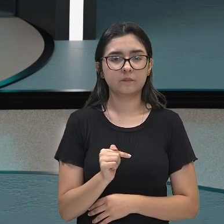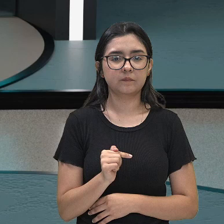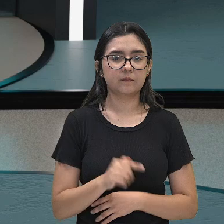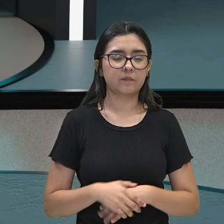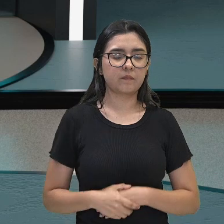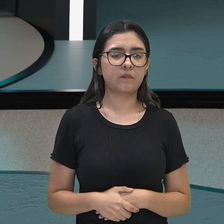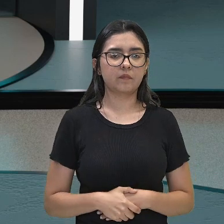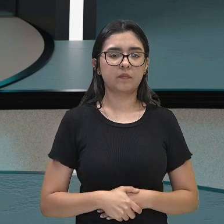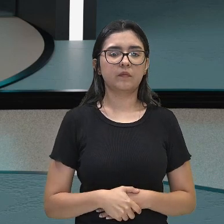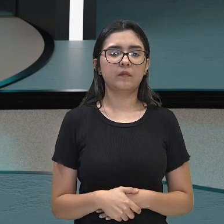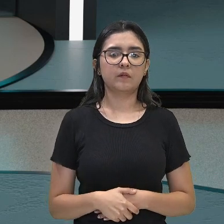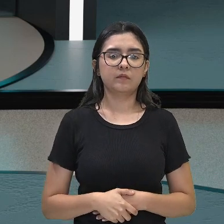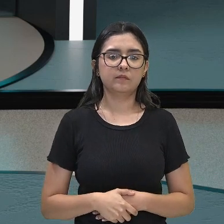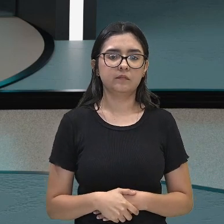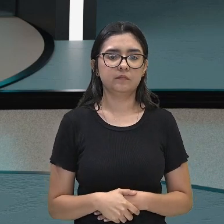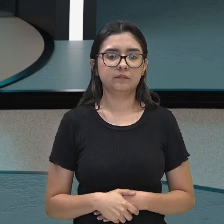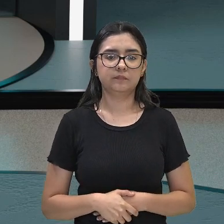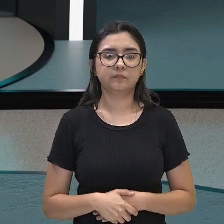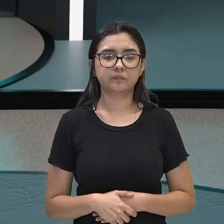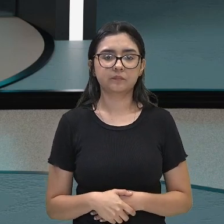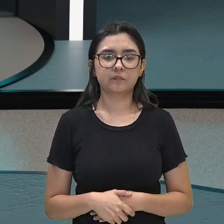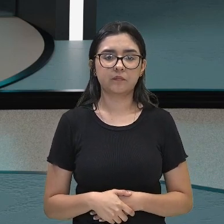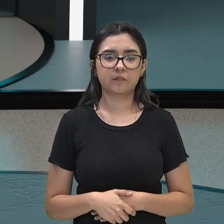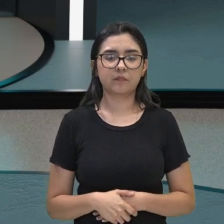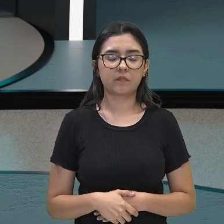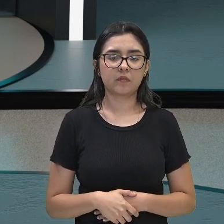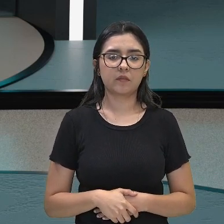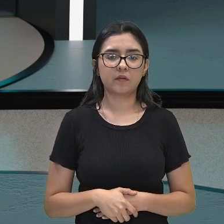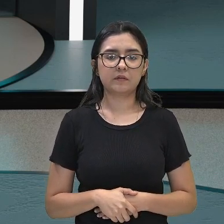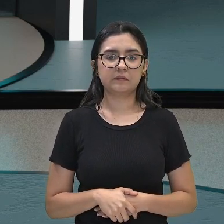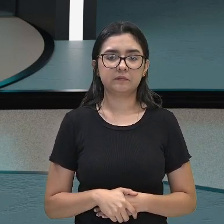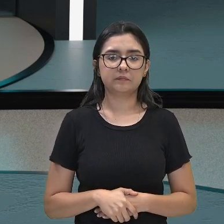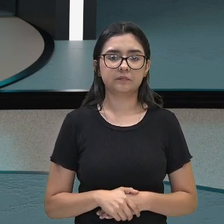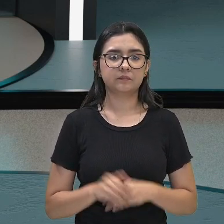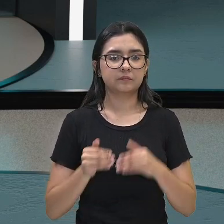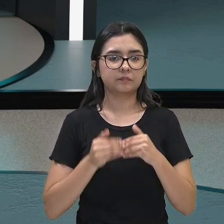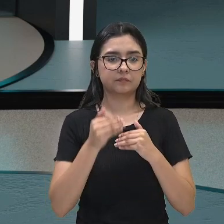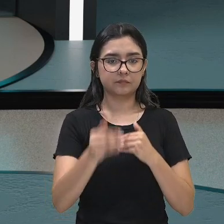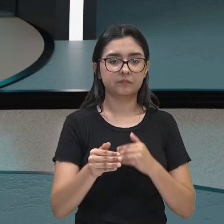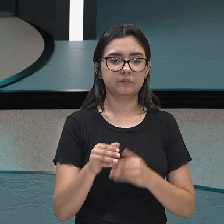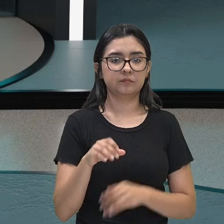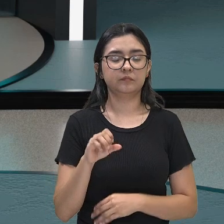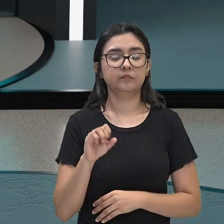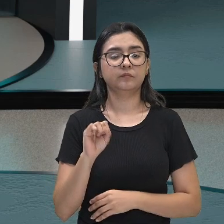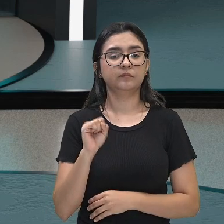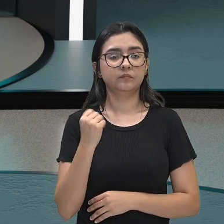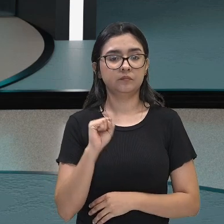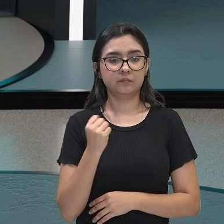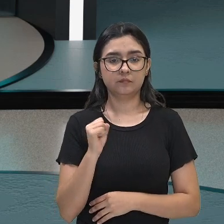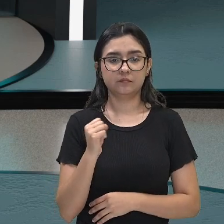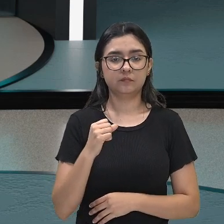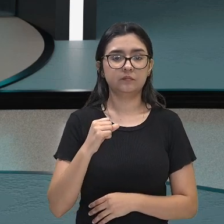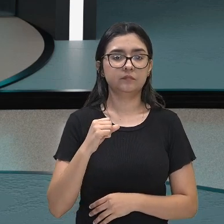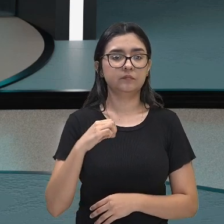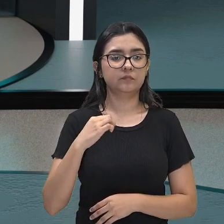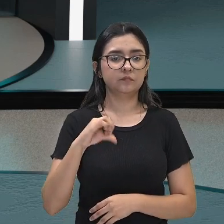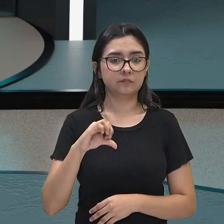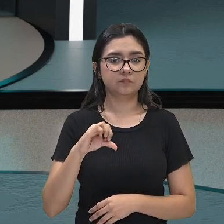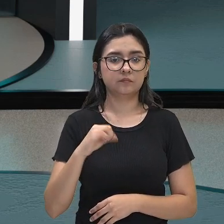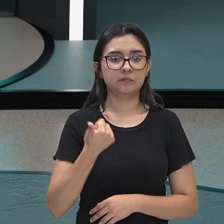sexta, sétimo, sétima, tá bom? E aí, seguindo, vamos ter el octavo e